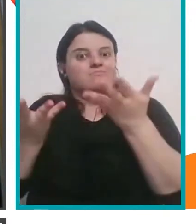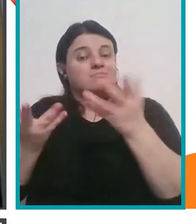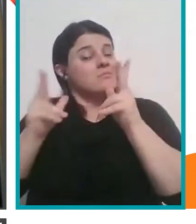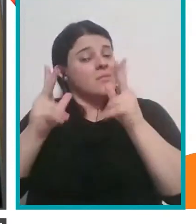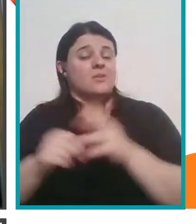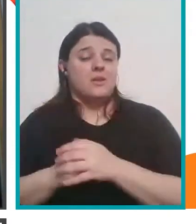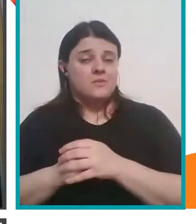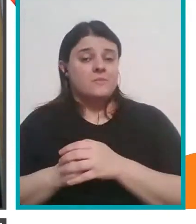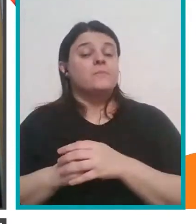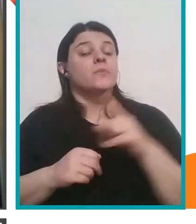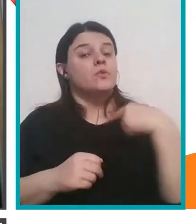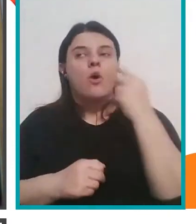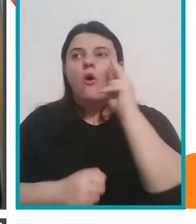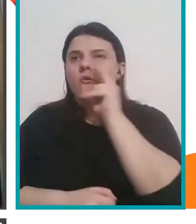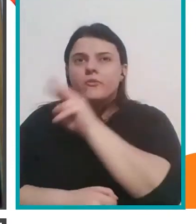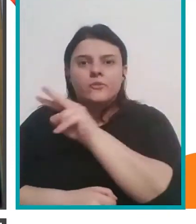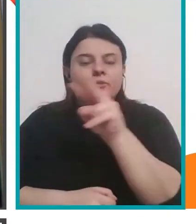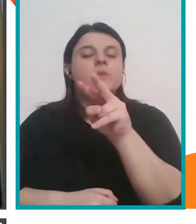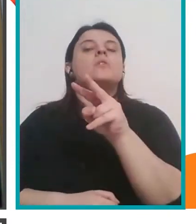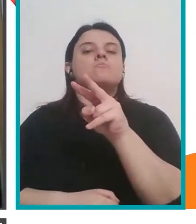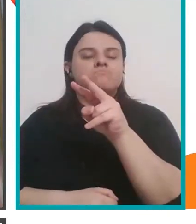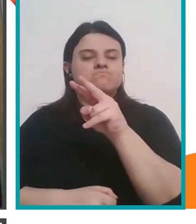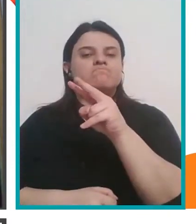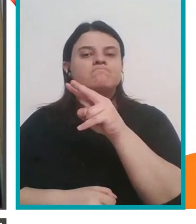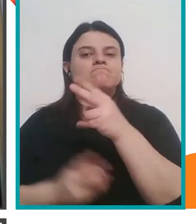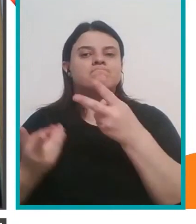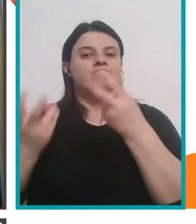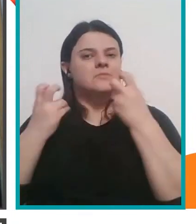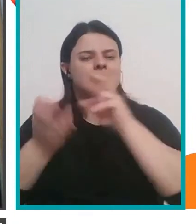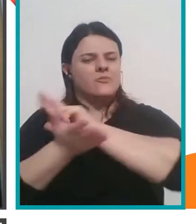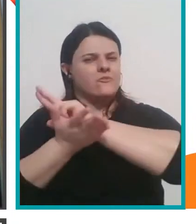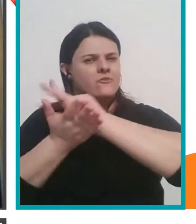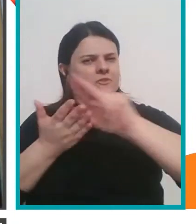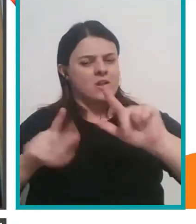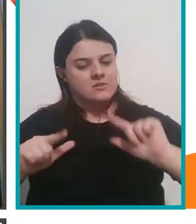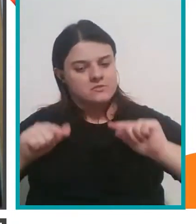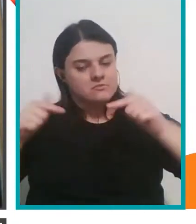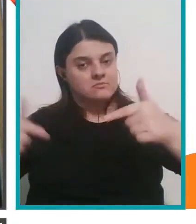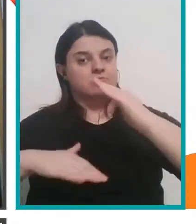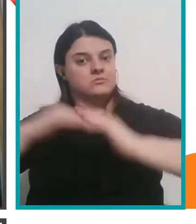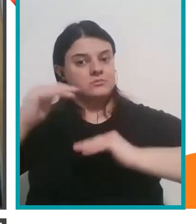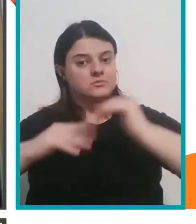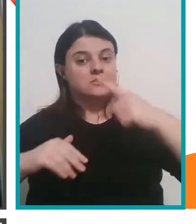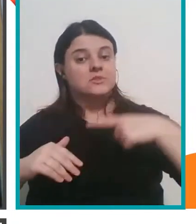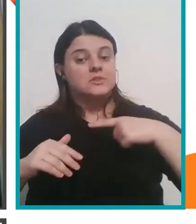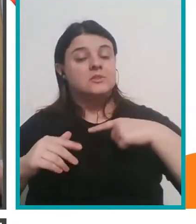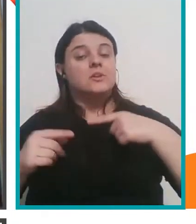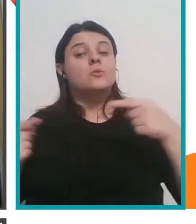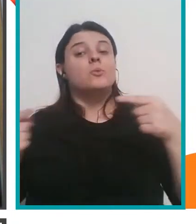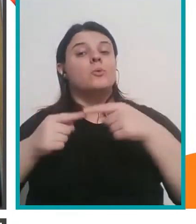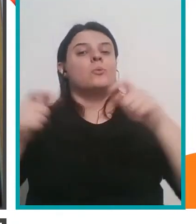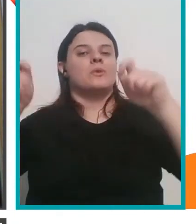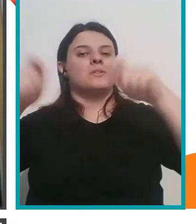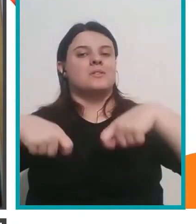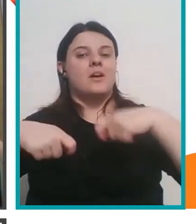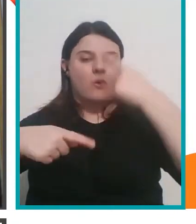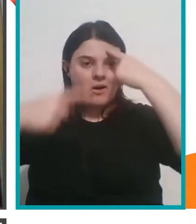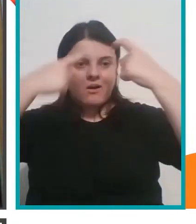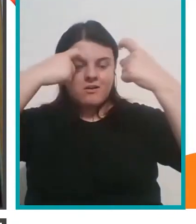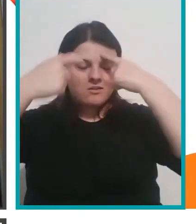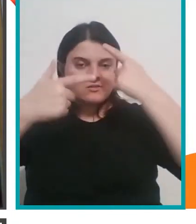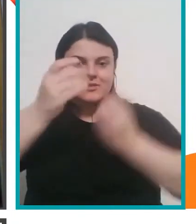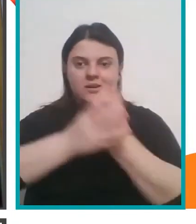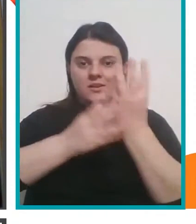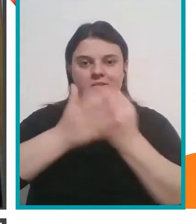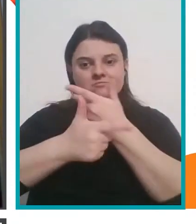gente testemunhou ali diversas iniciativas que demonstram aquilo que é a capacidade criativa, né, de